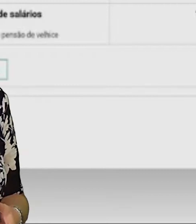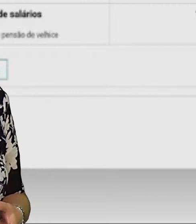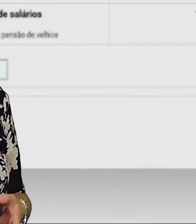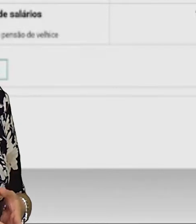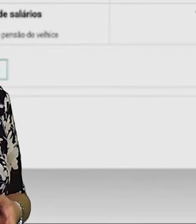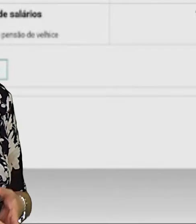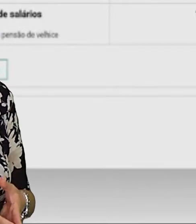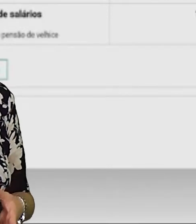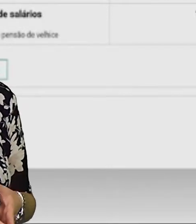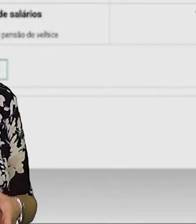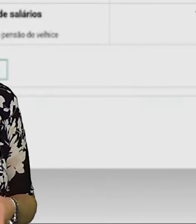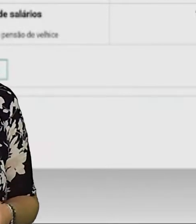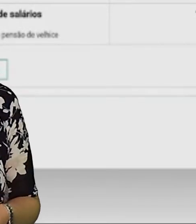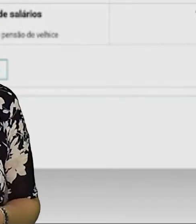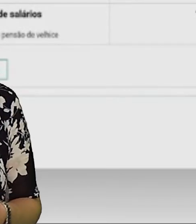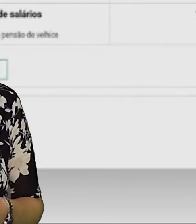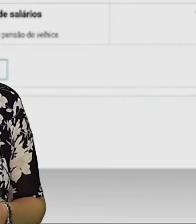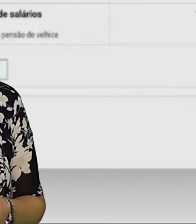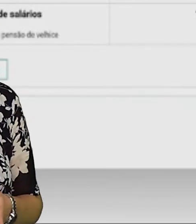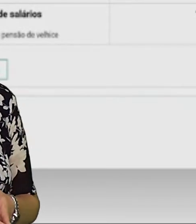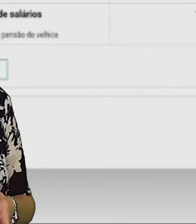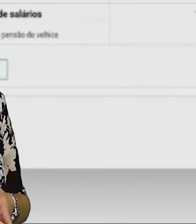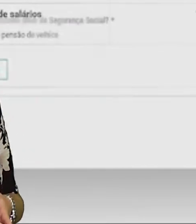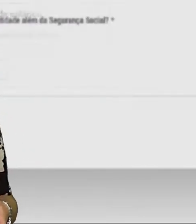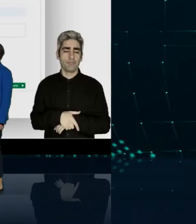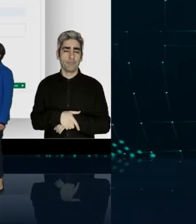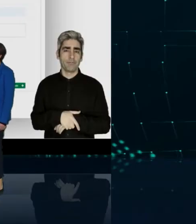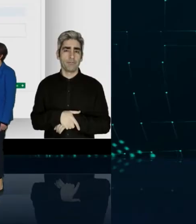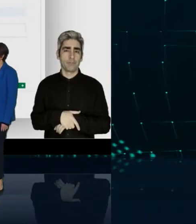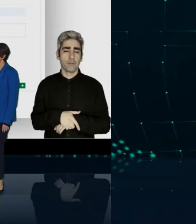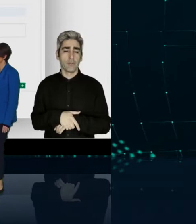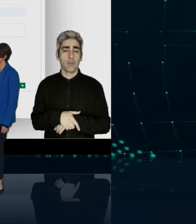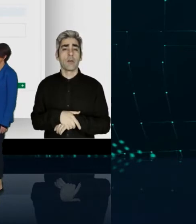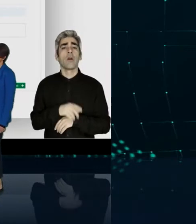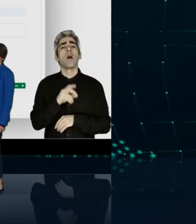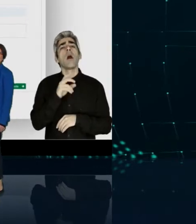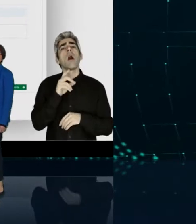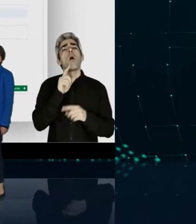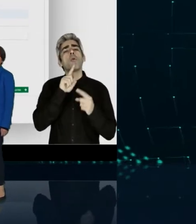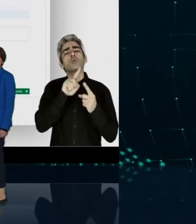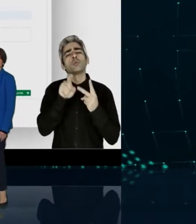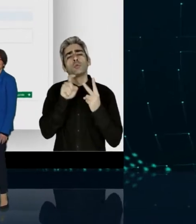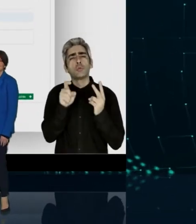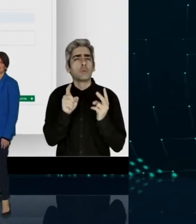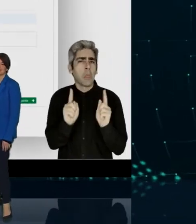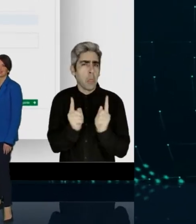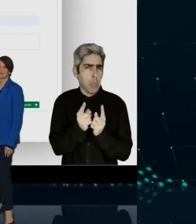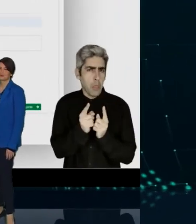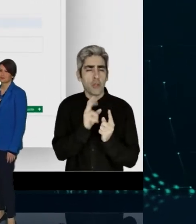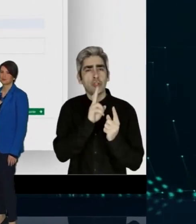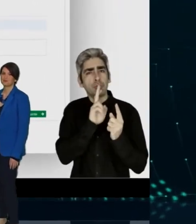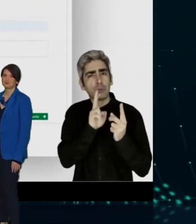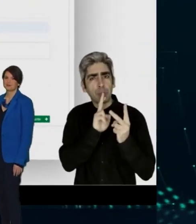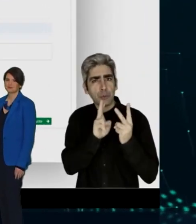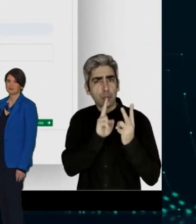características e com necessidades distintas, coloca-nos diariamente muitos desafios. Em particular, num sistema